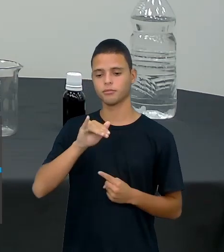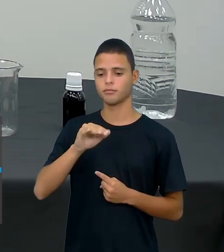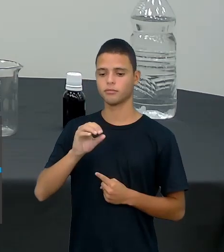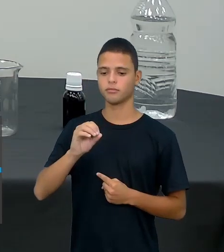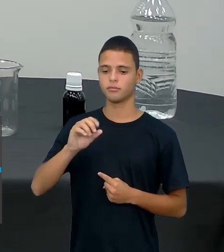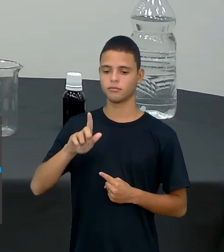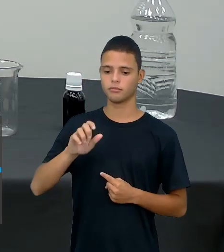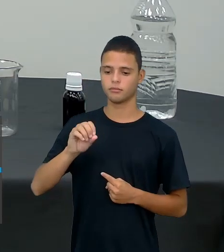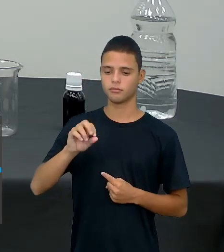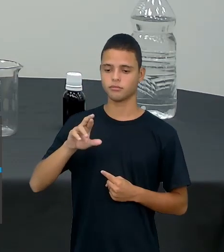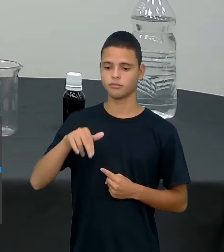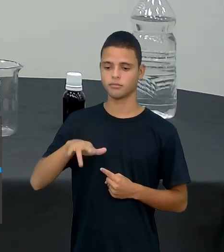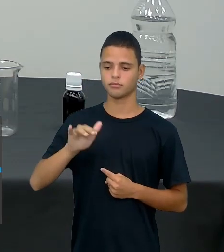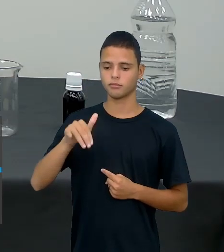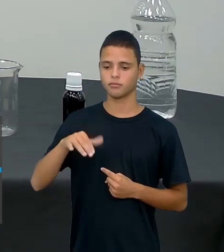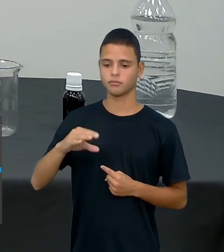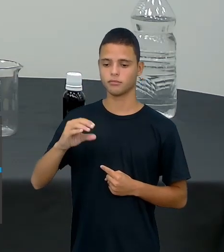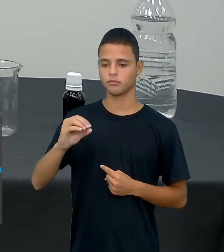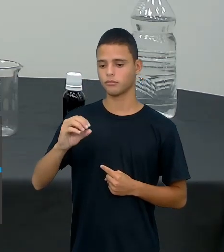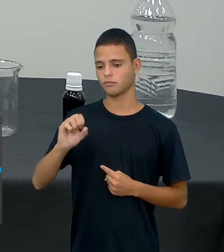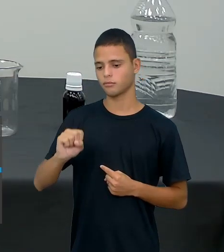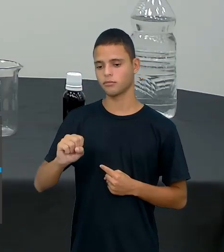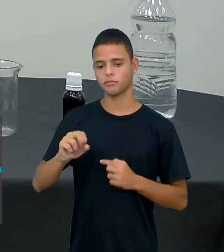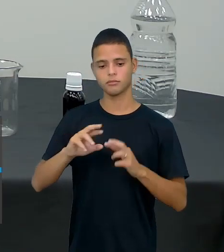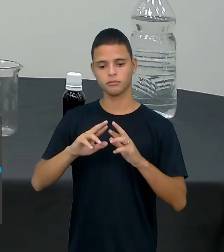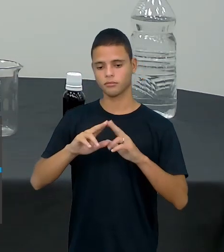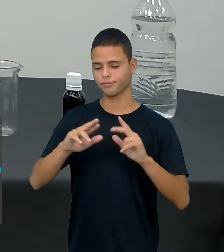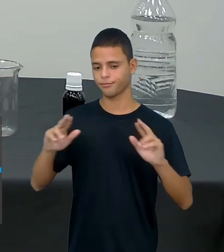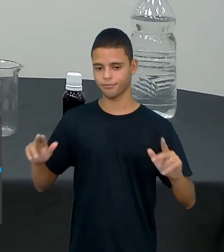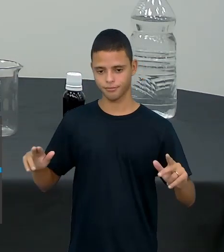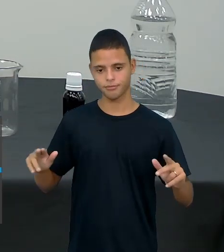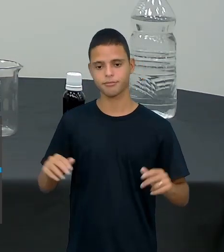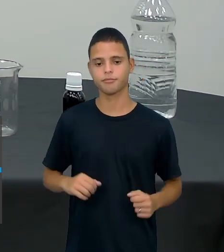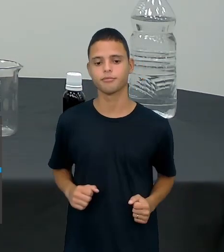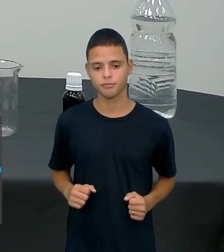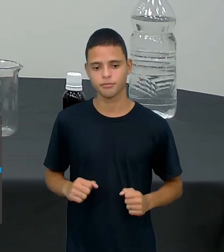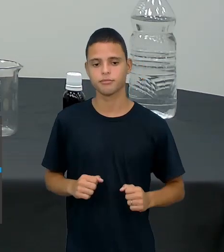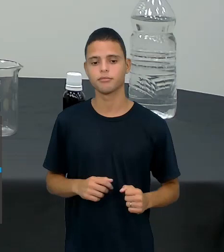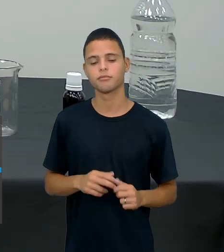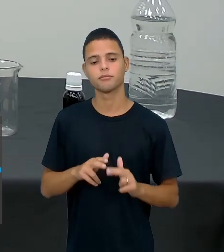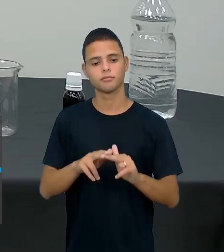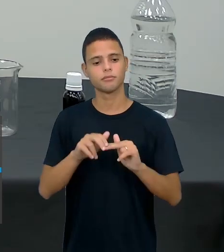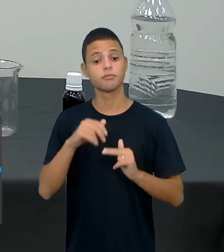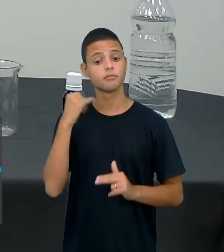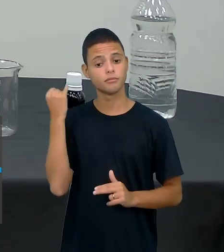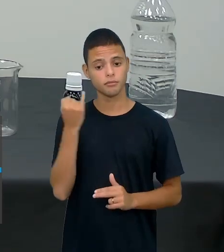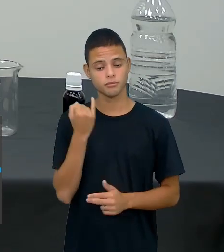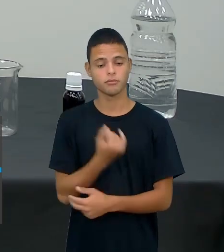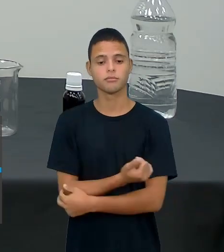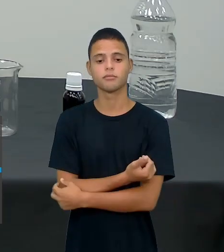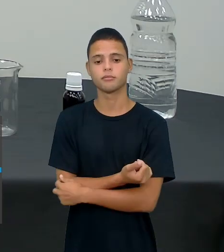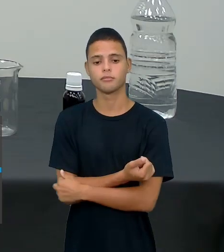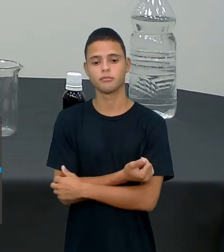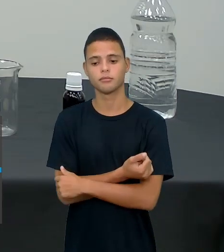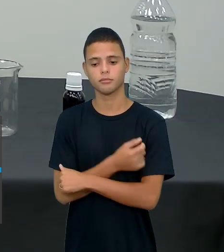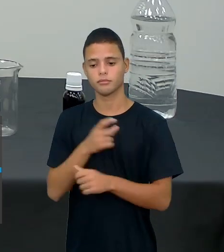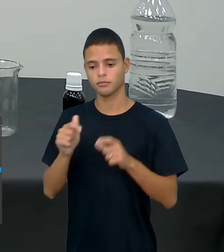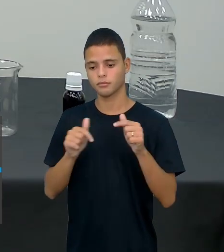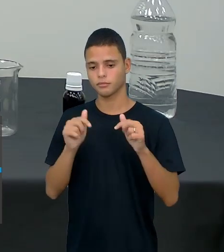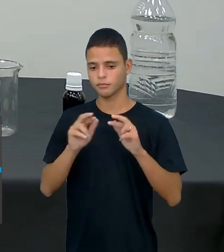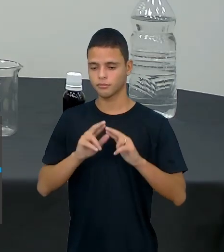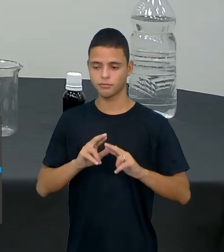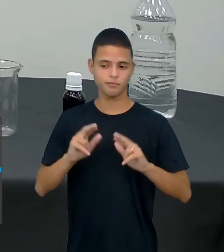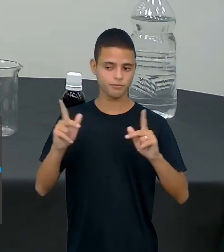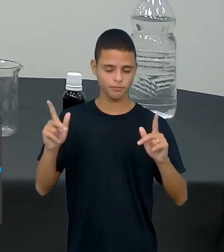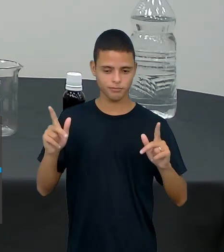né? Então, por isso, a importância da gente trabalhar a questão aí dos ciclos biogeoquímicos, só que numa visão um pouco diferente. A gente